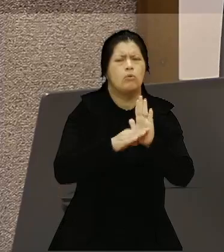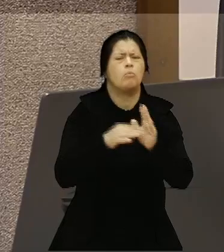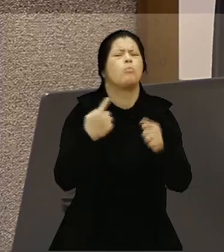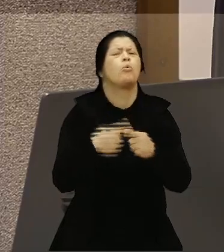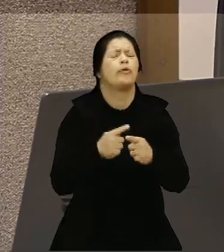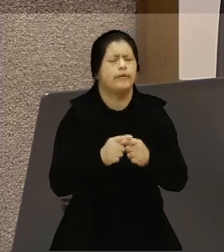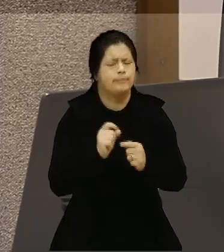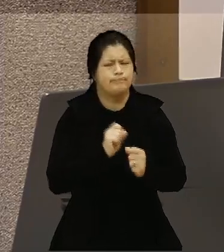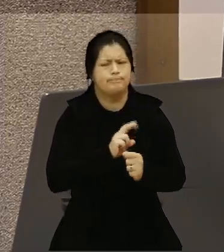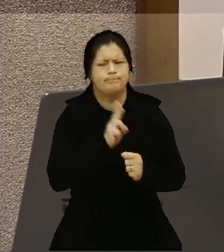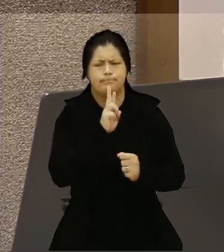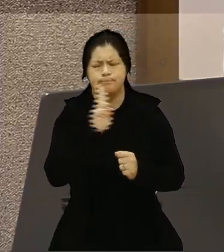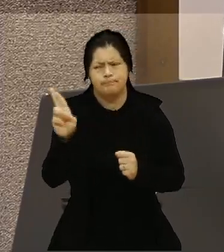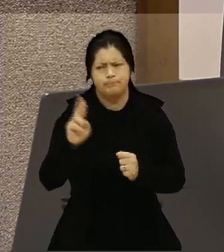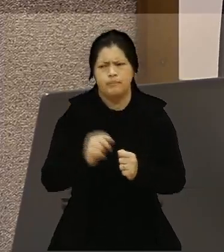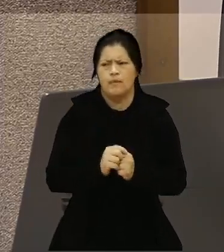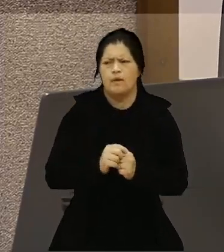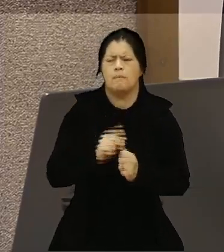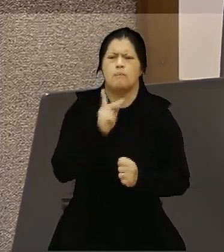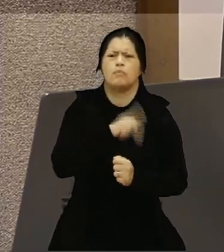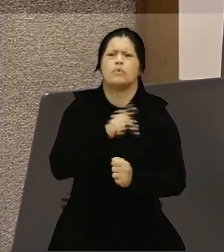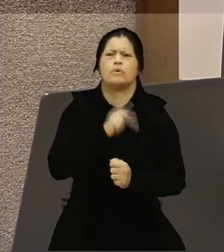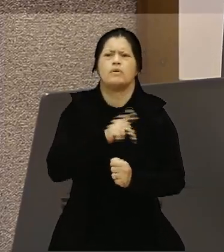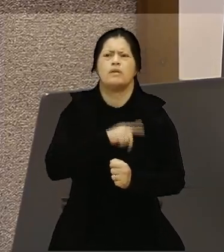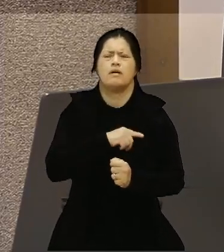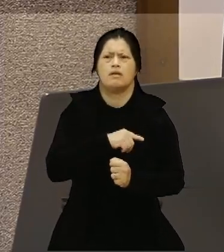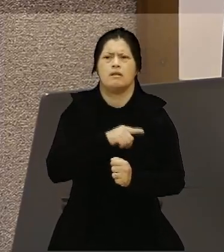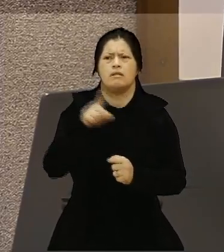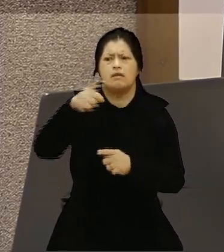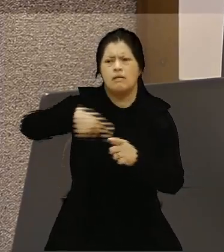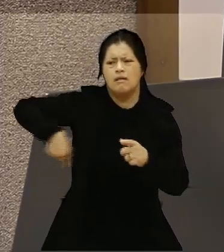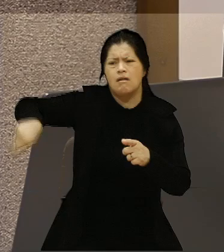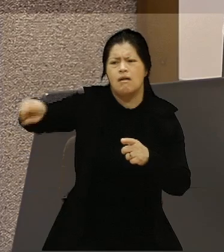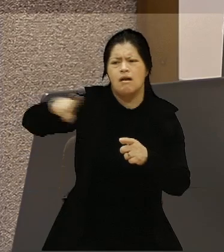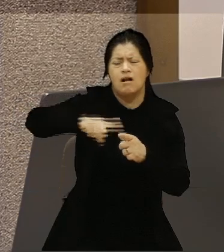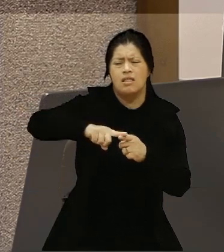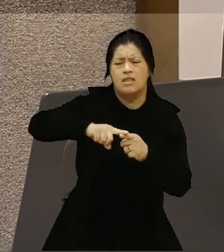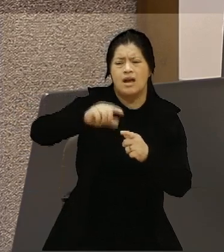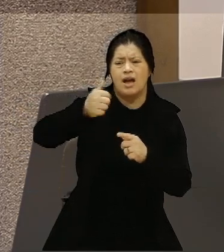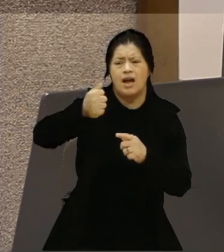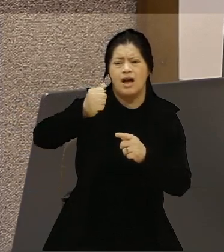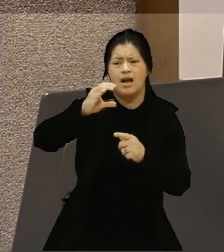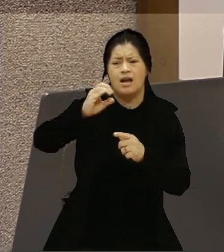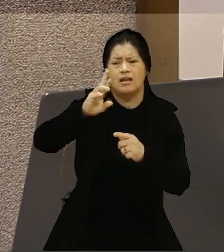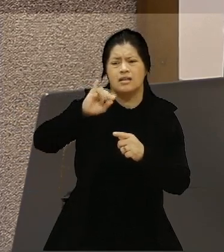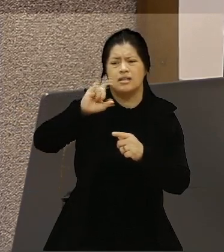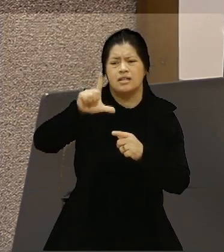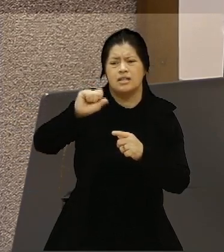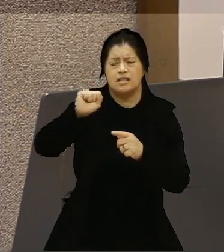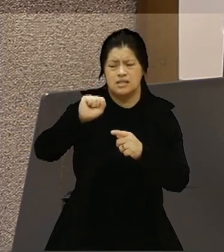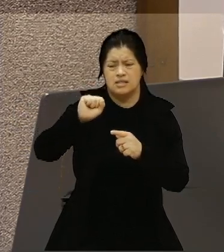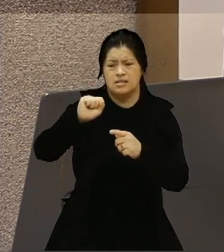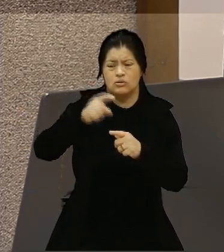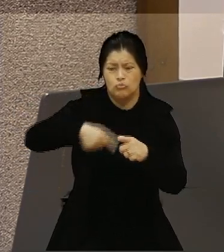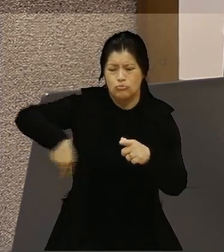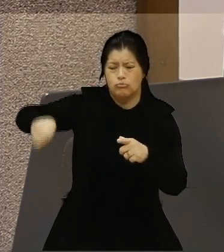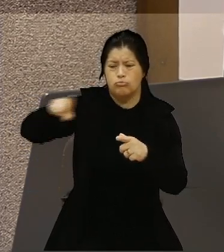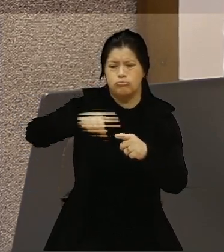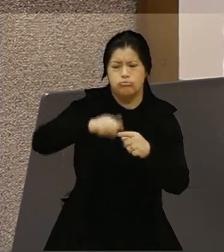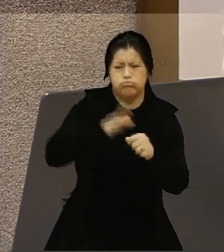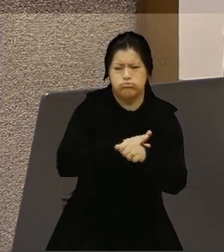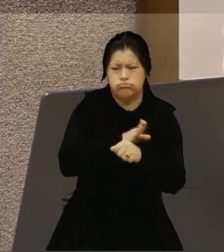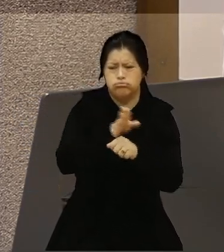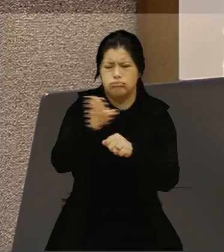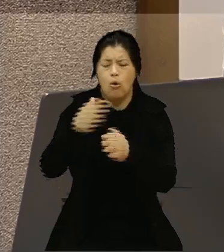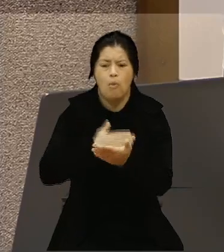a descida da Acriles é uma roleta russa. Quem sai ali da entrada de Santo Amobon